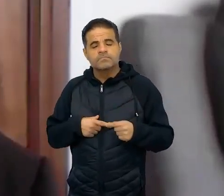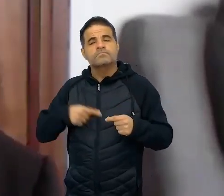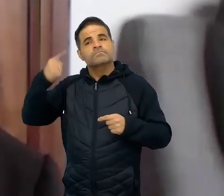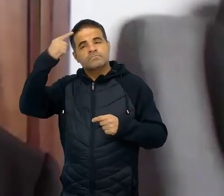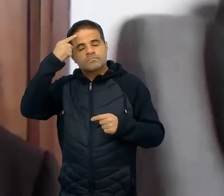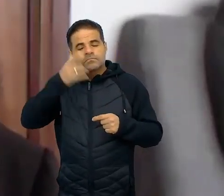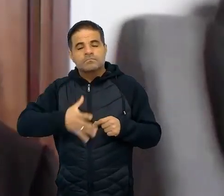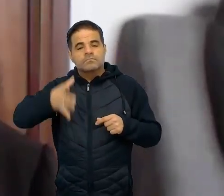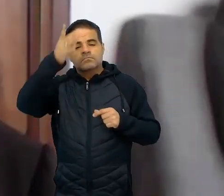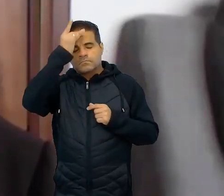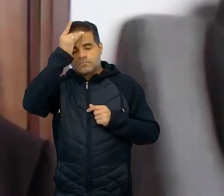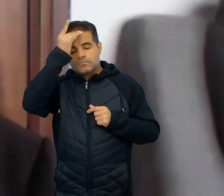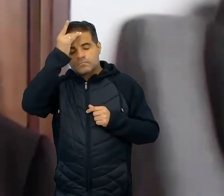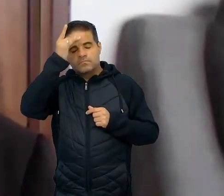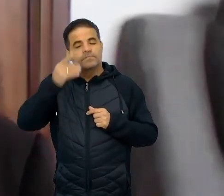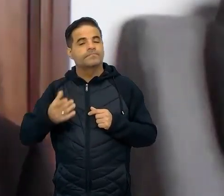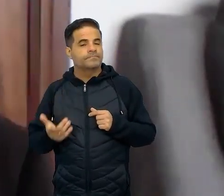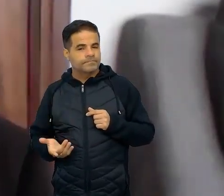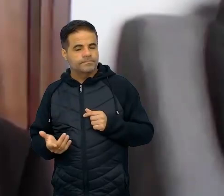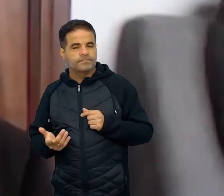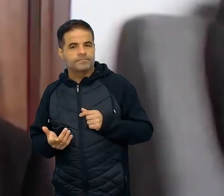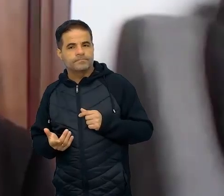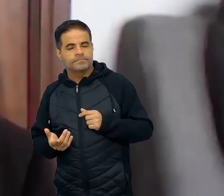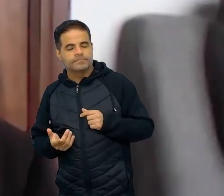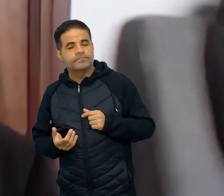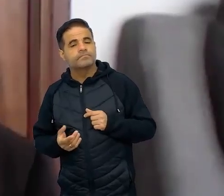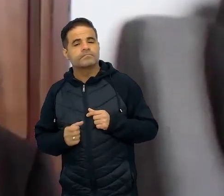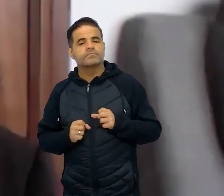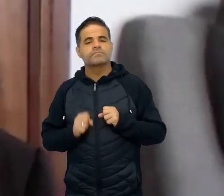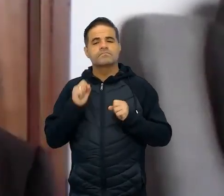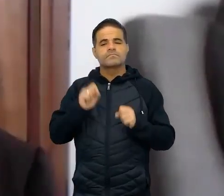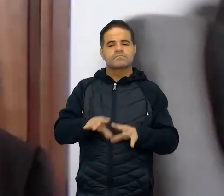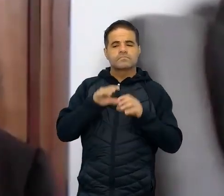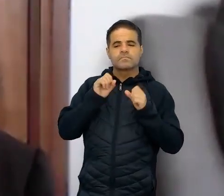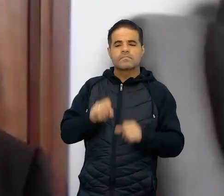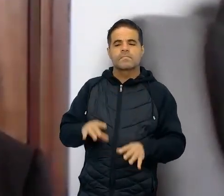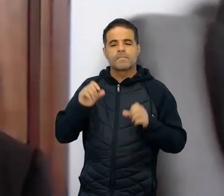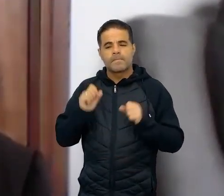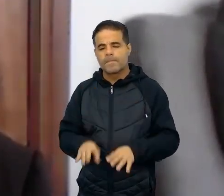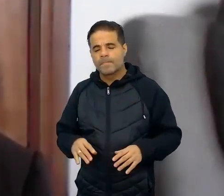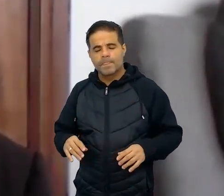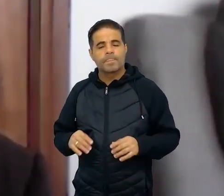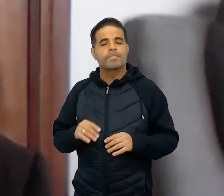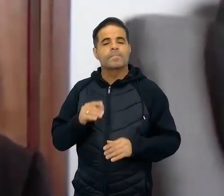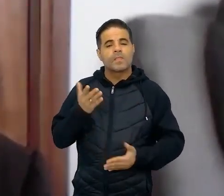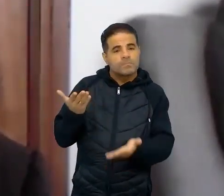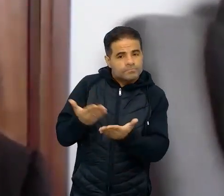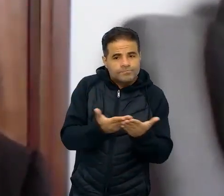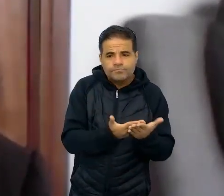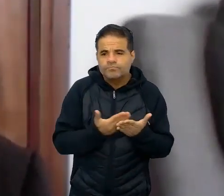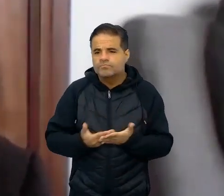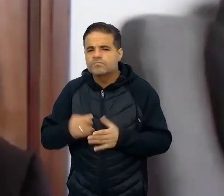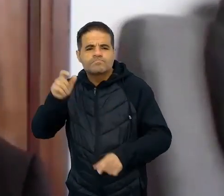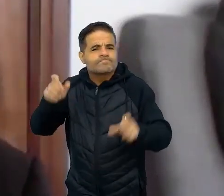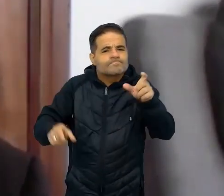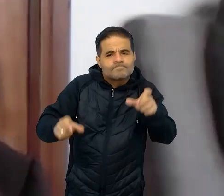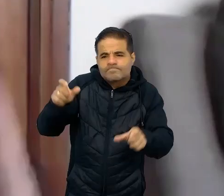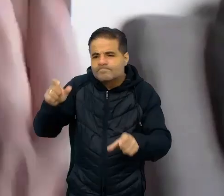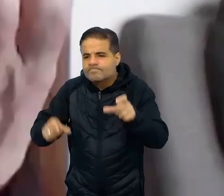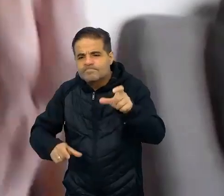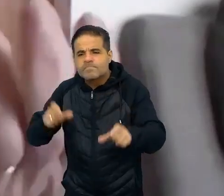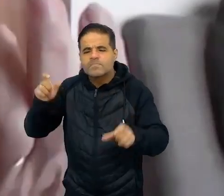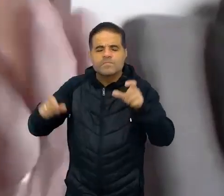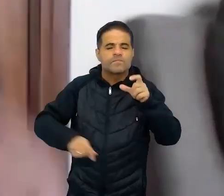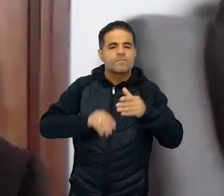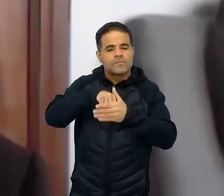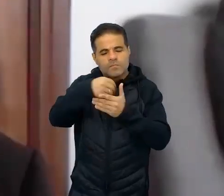ter, né, temos para ensinar esses estudantes, né? Então, a gente está falando do conhecimento